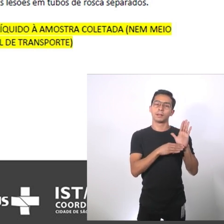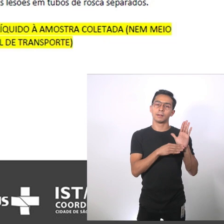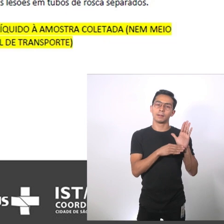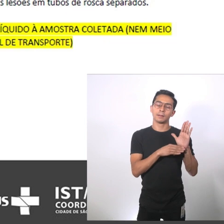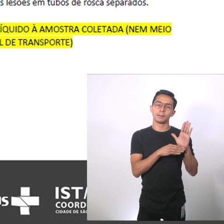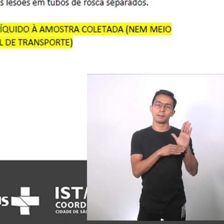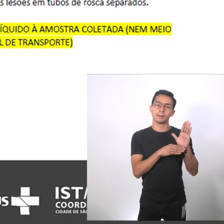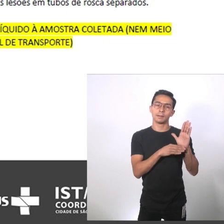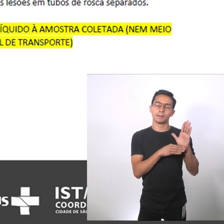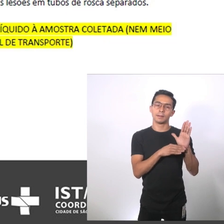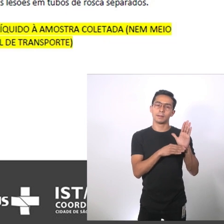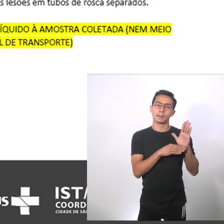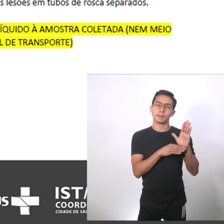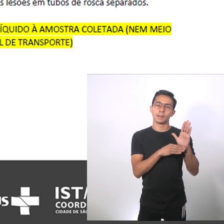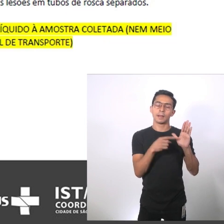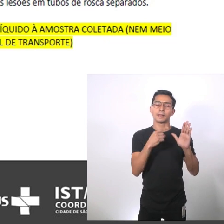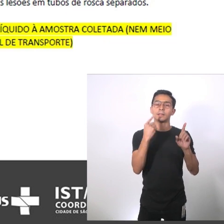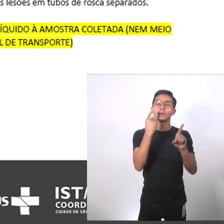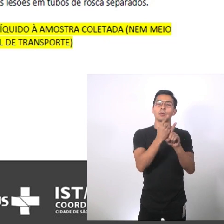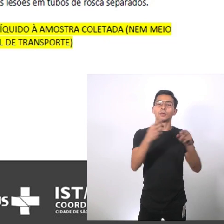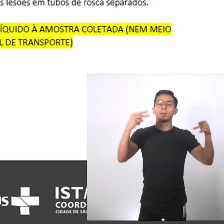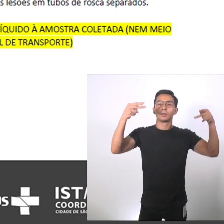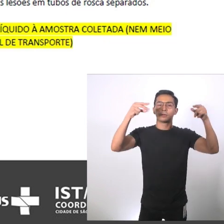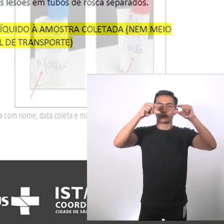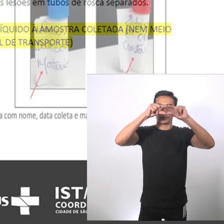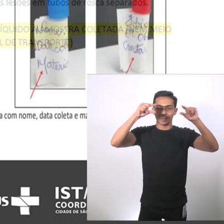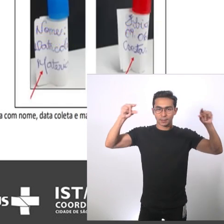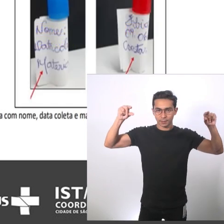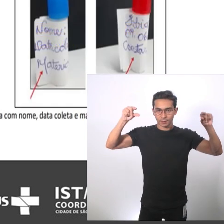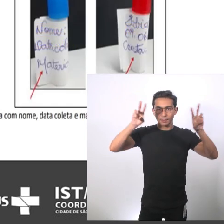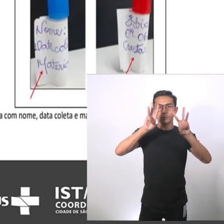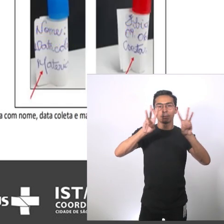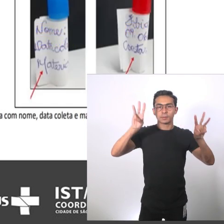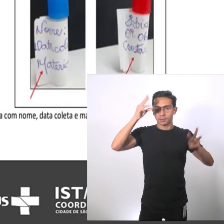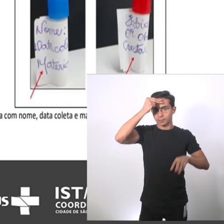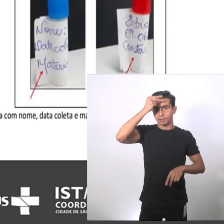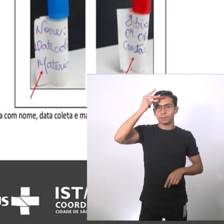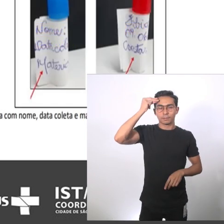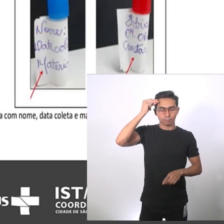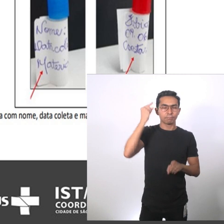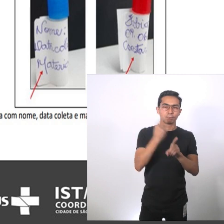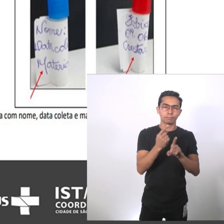daquele link da prefeitura. Próximo.